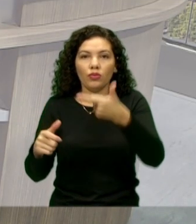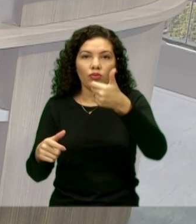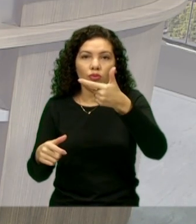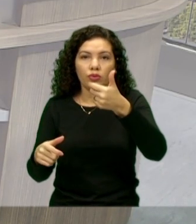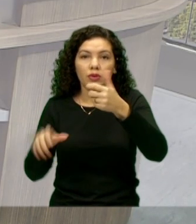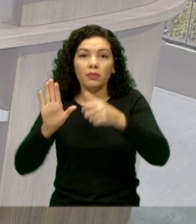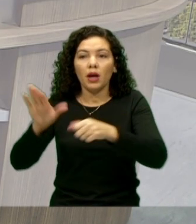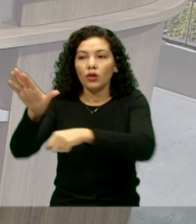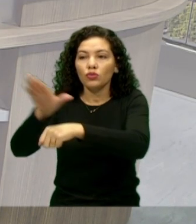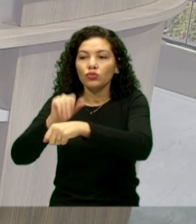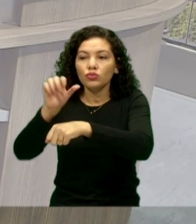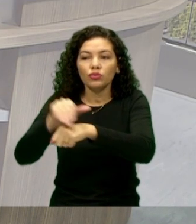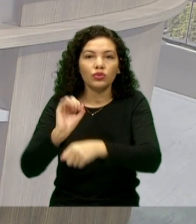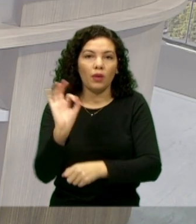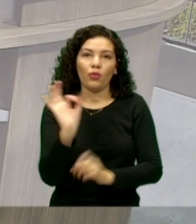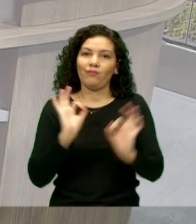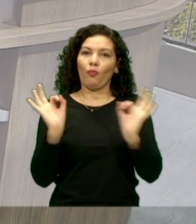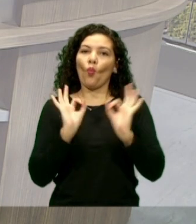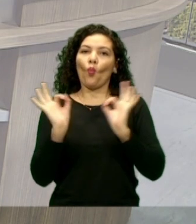chamar ninguém.